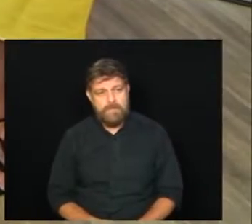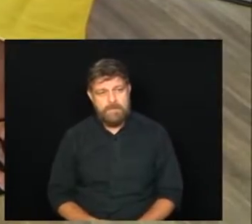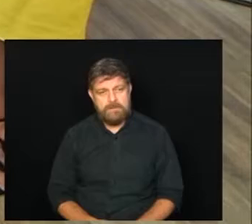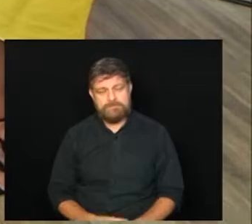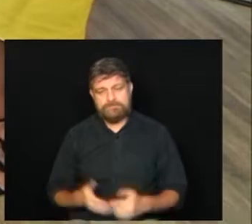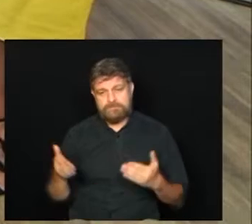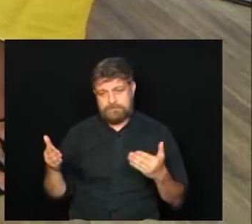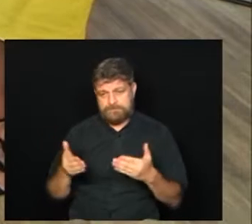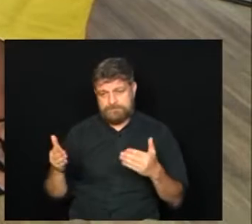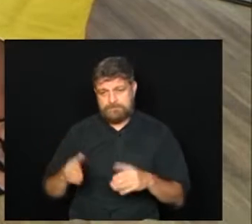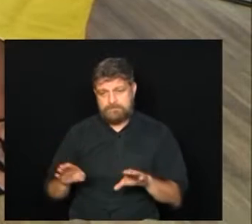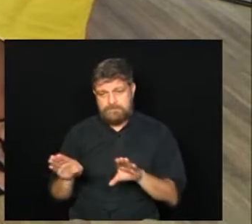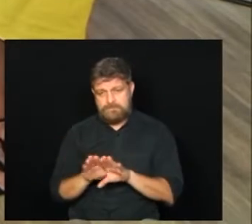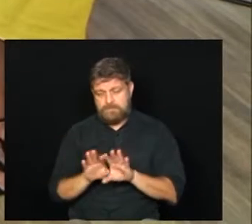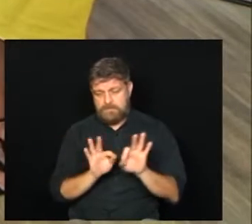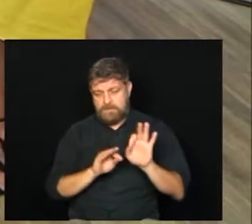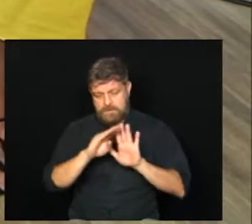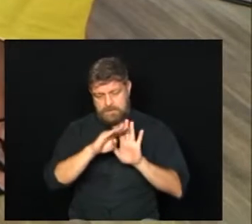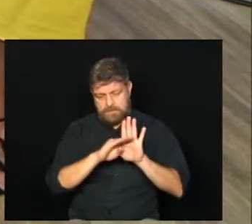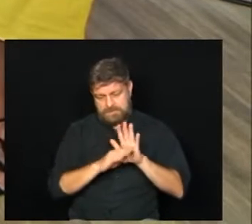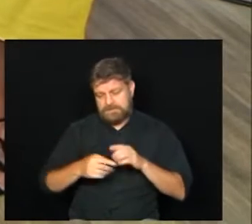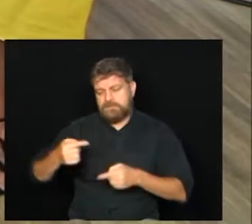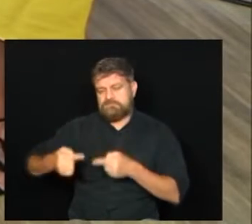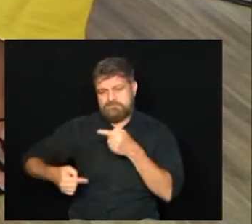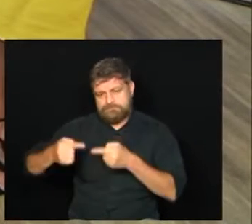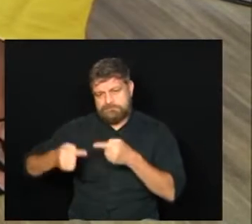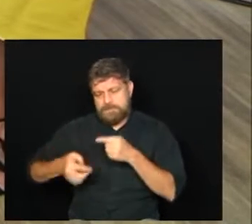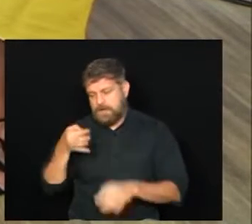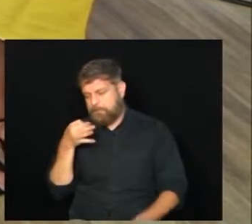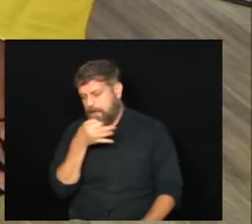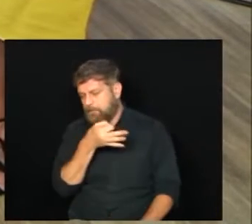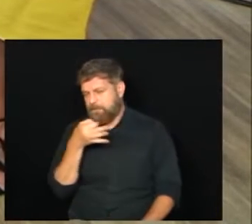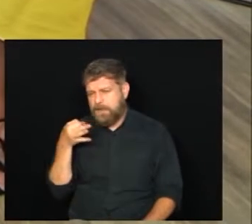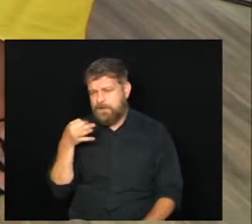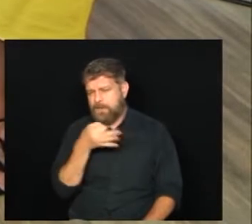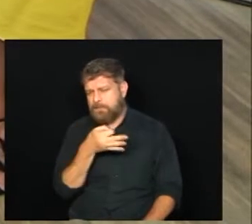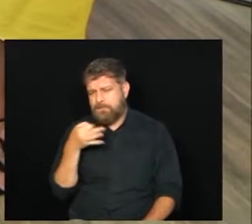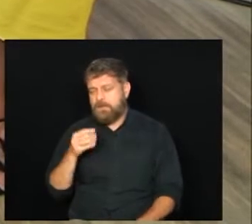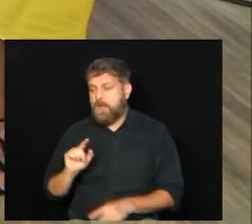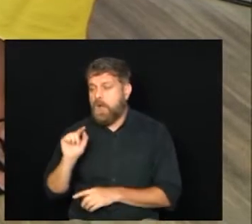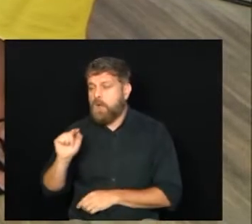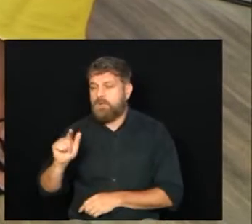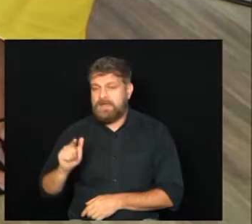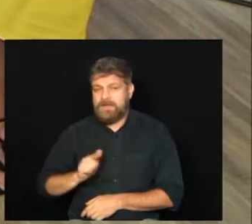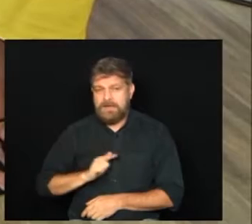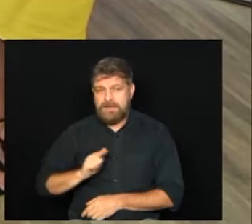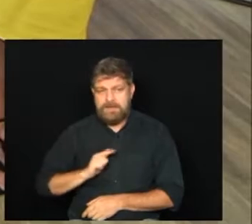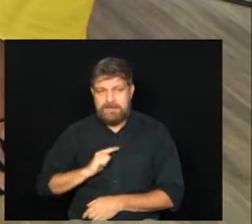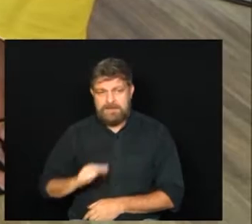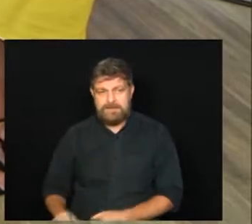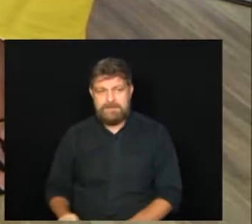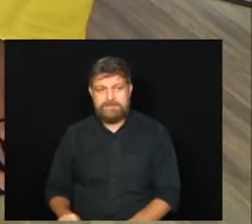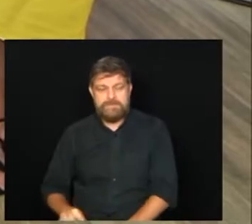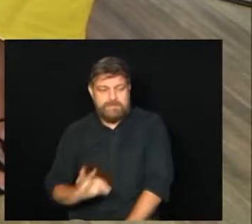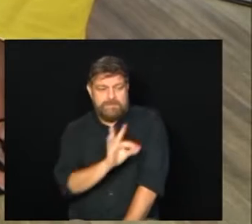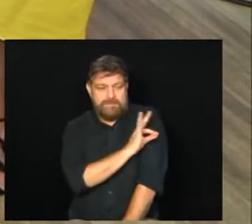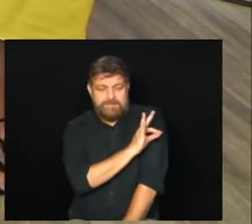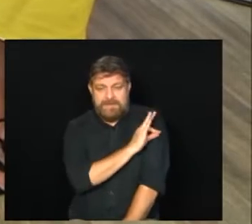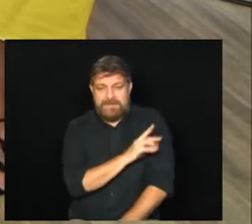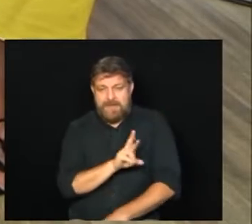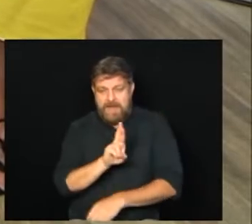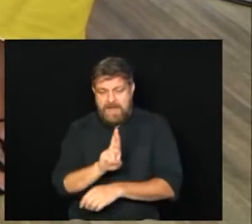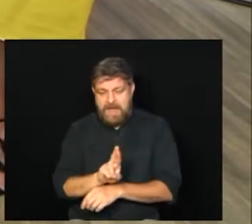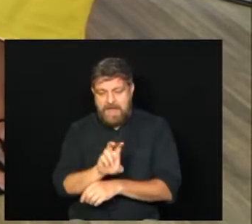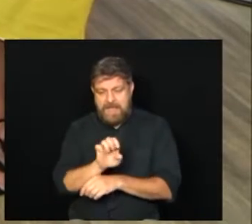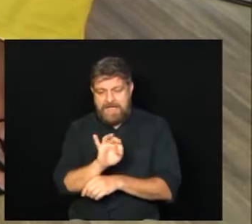Agora, Mina Abreu, outro projeto que foi bastante discutido foi aquele de regularização fiscal, o Refis